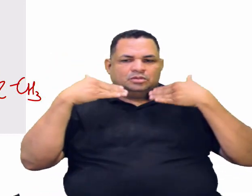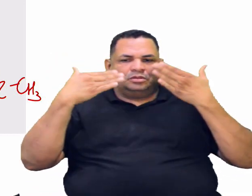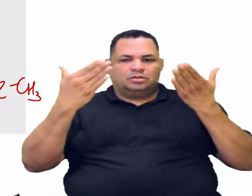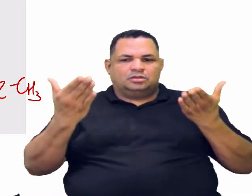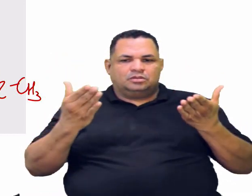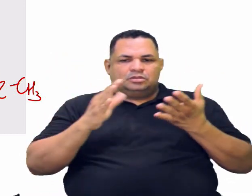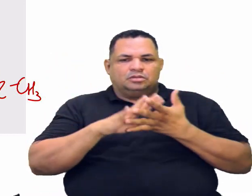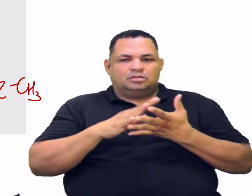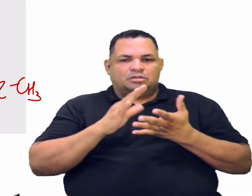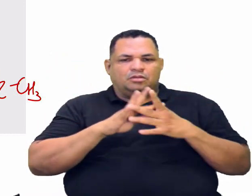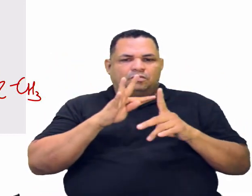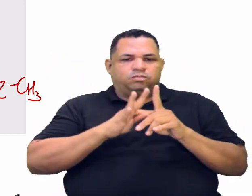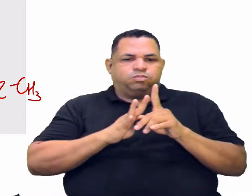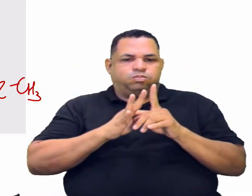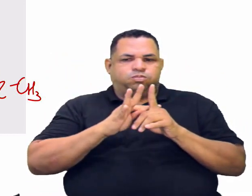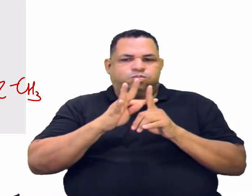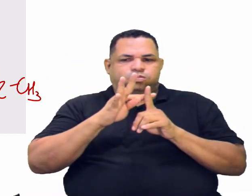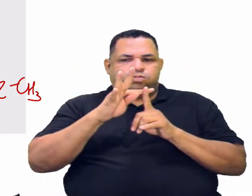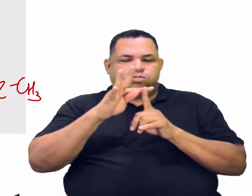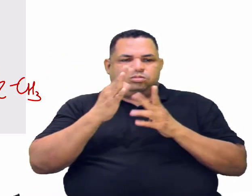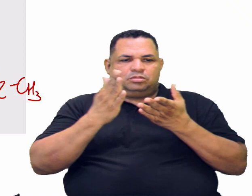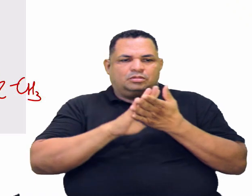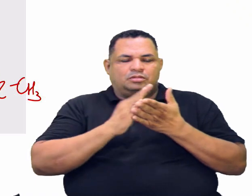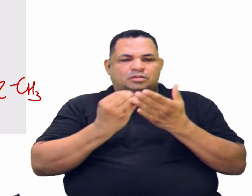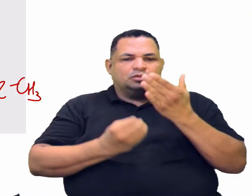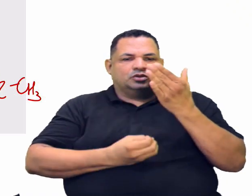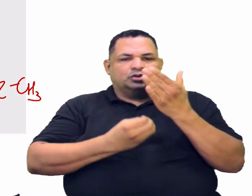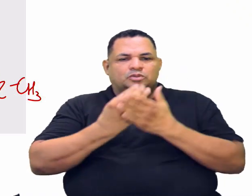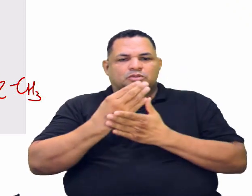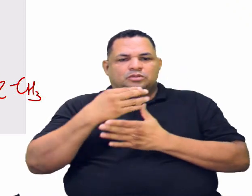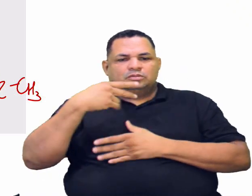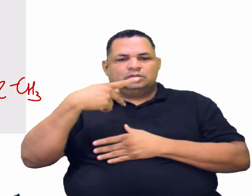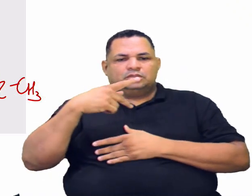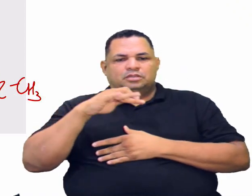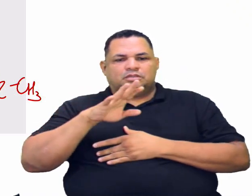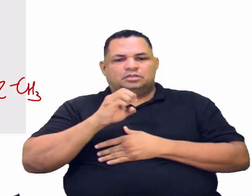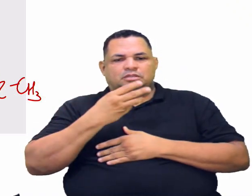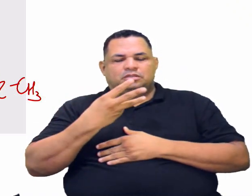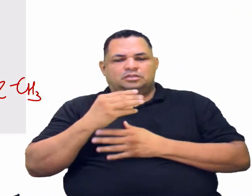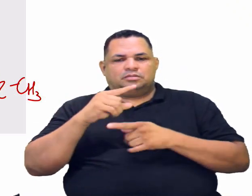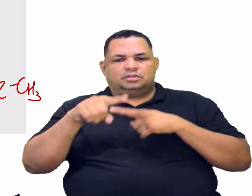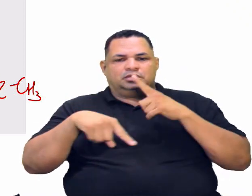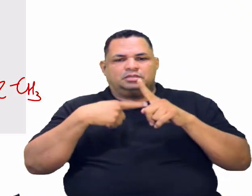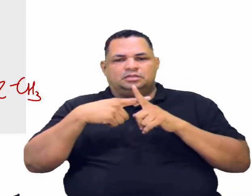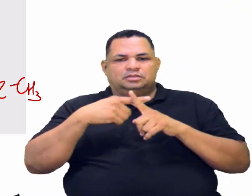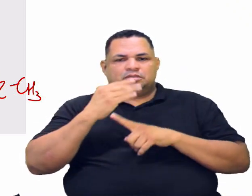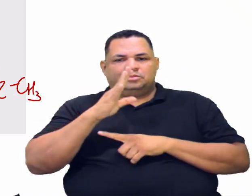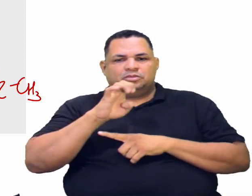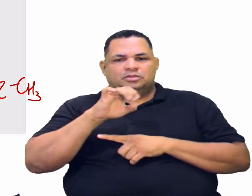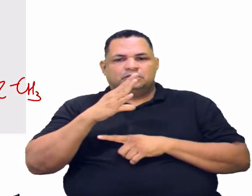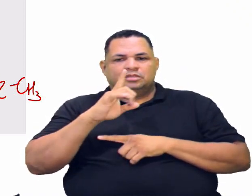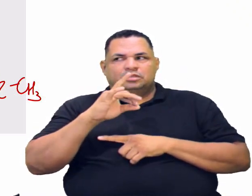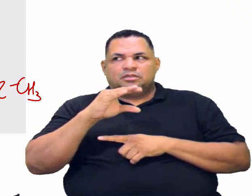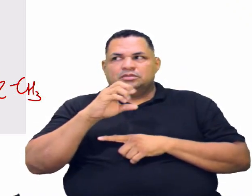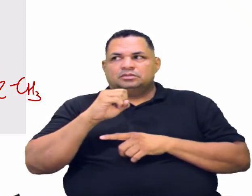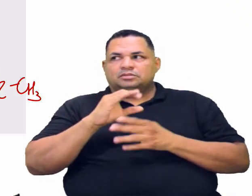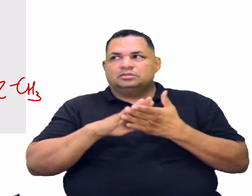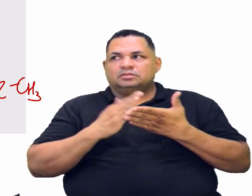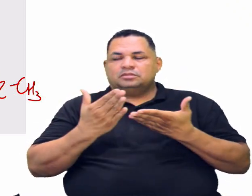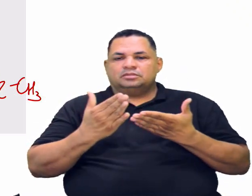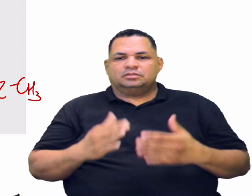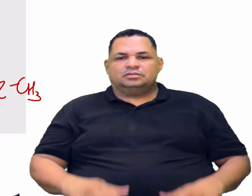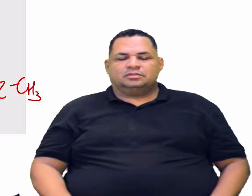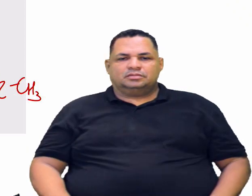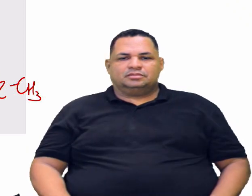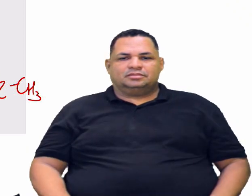é aquecido, rompe-se, forma a pentan-3-ona mais o carbonato de cálcio, que é esse cara. Então,